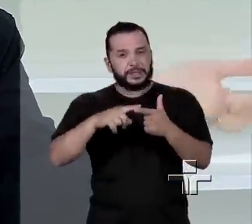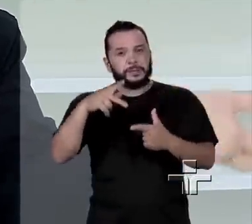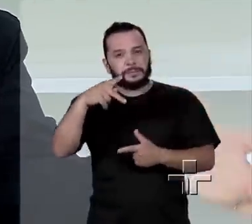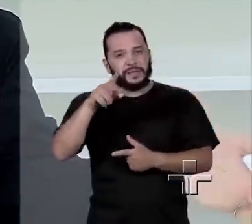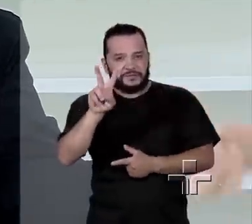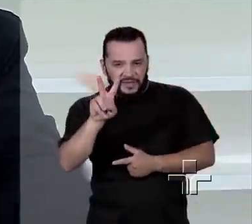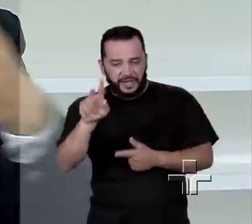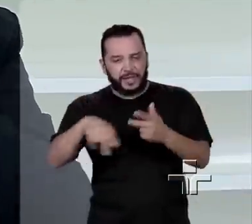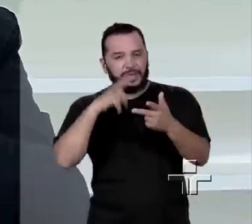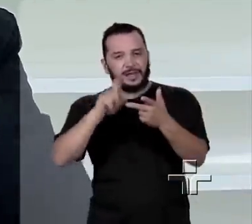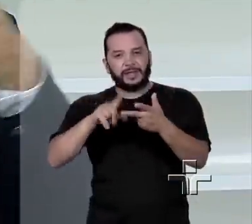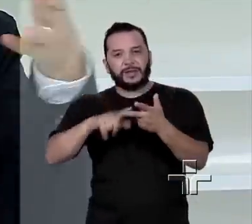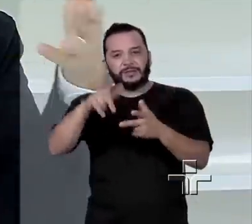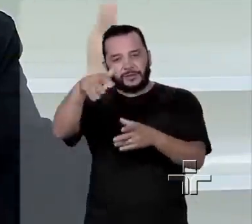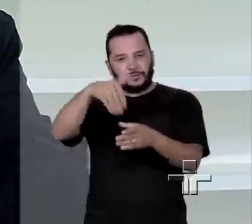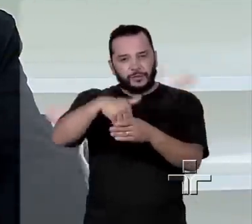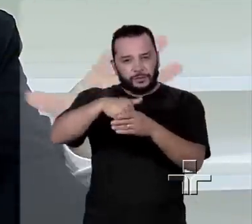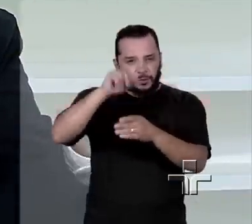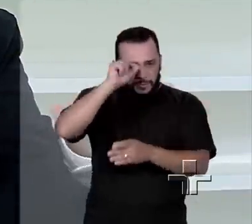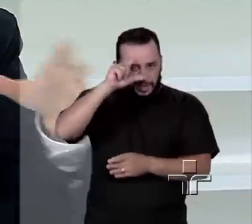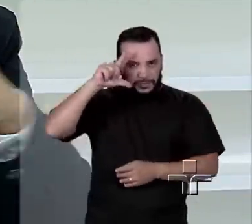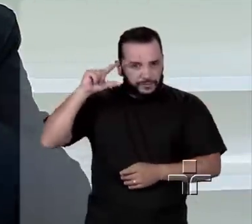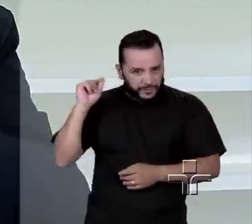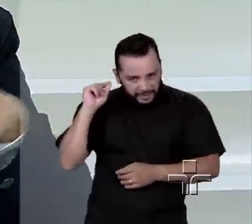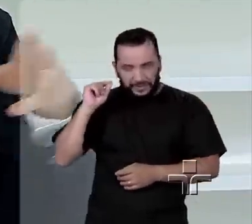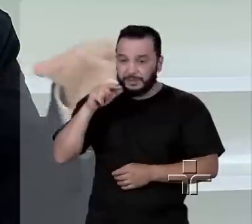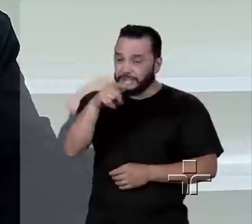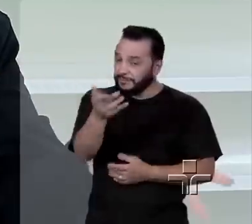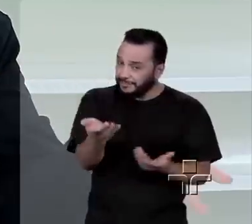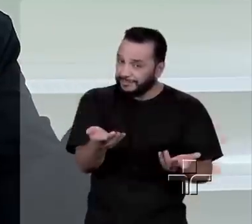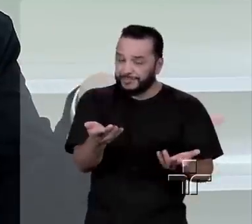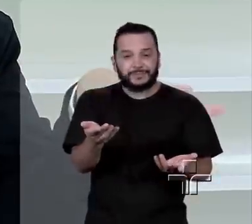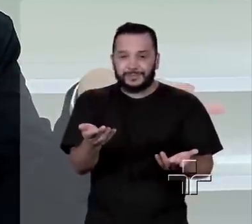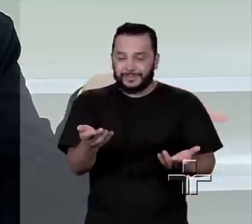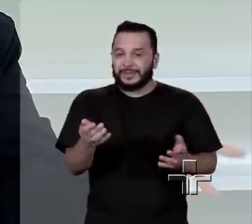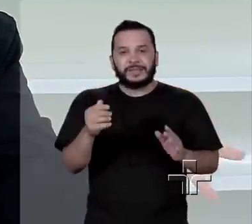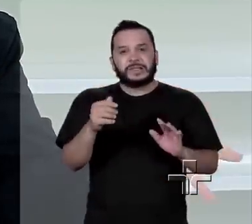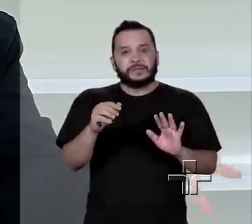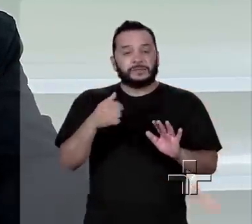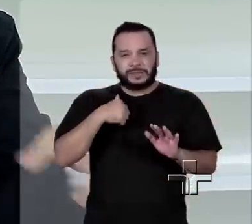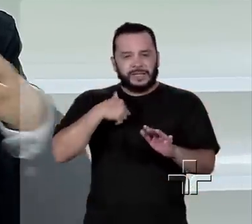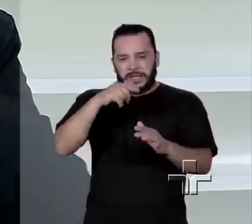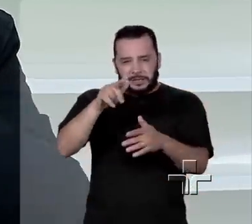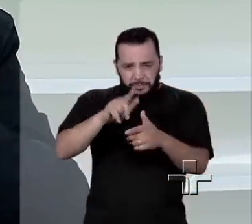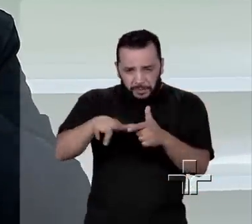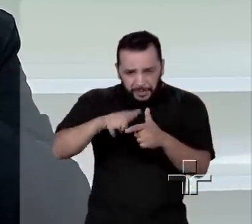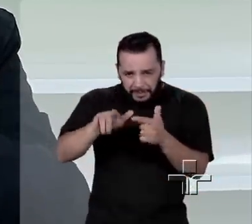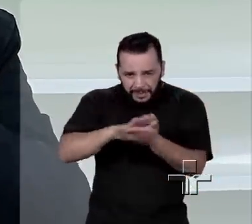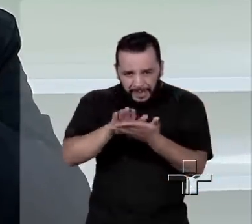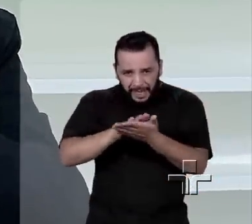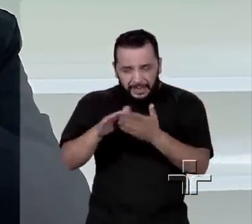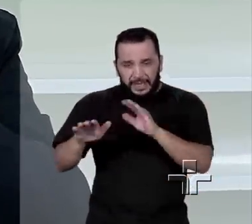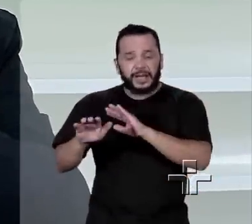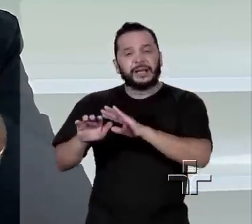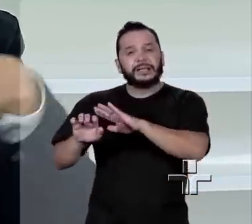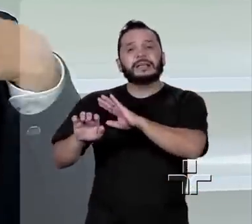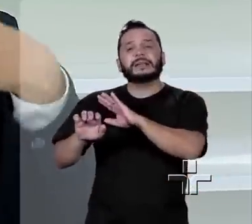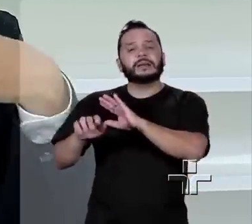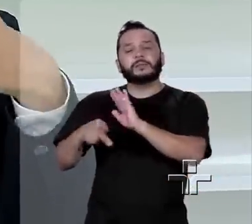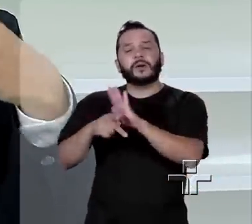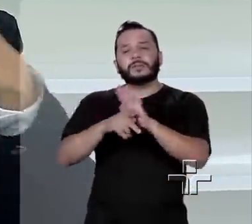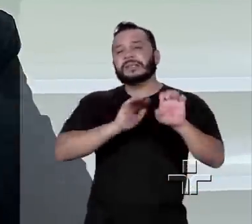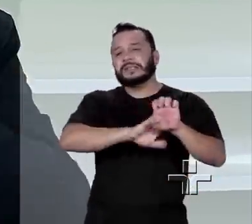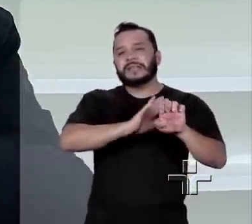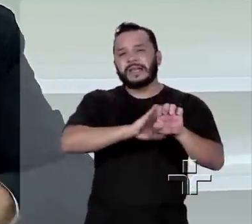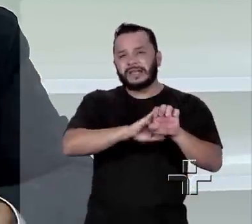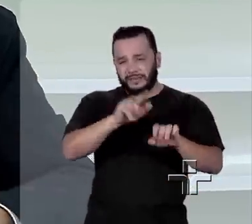do PSB e que é chamado de Márcio Cuba pelo Dória, ou seja, parece que não tem problemas com a esquerda. Agora, com o PSDB o senhor tem problemas. Por que o